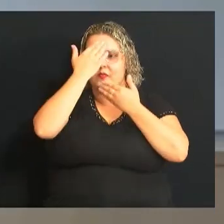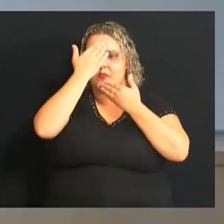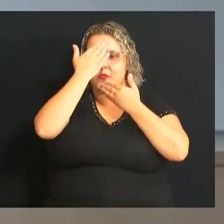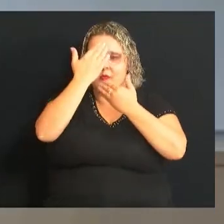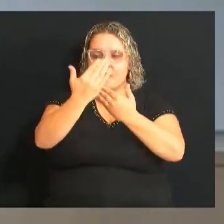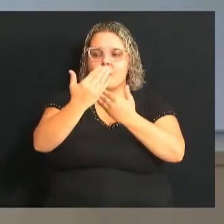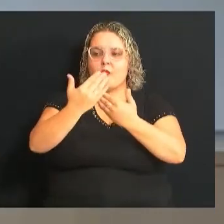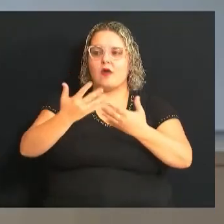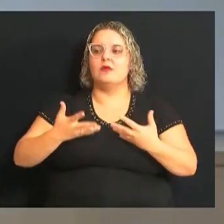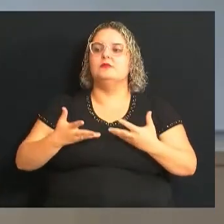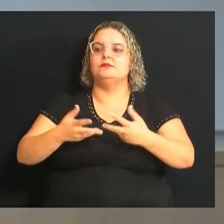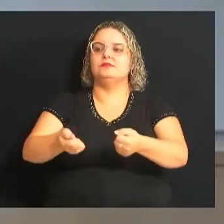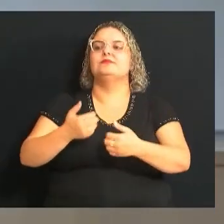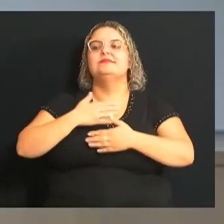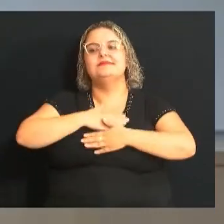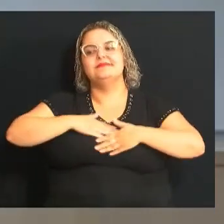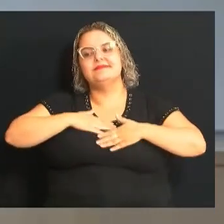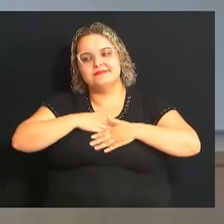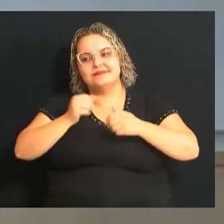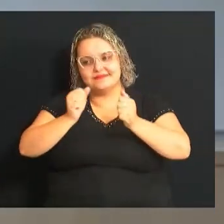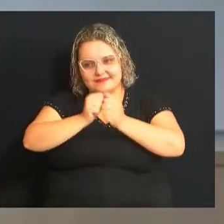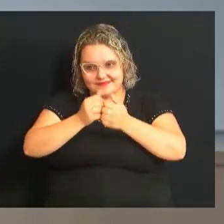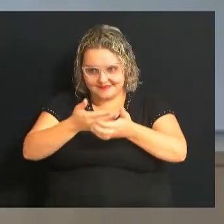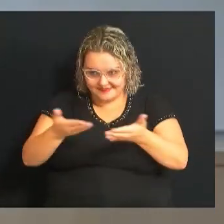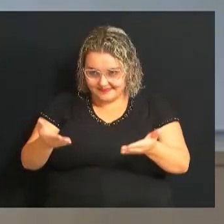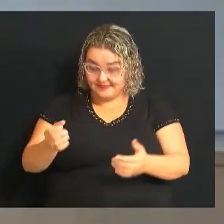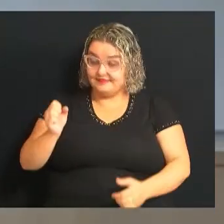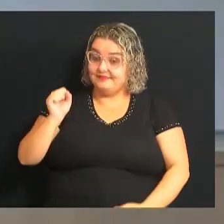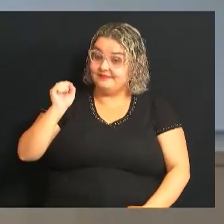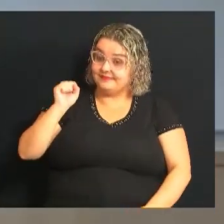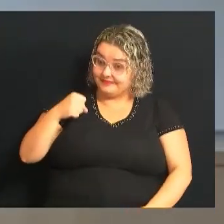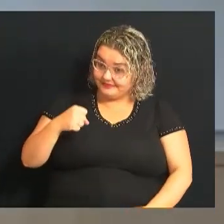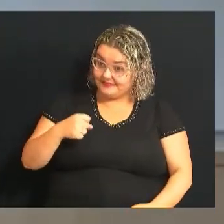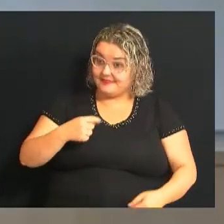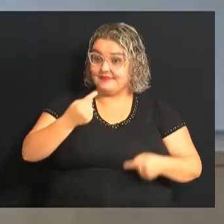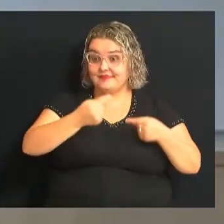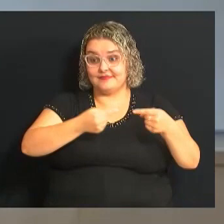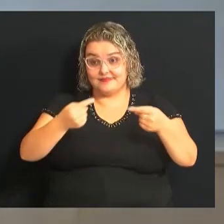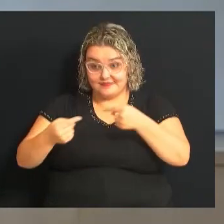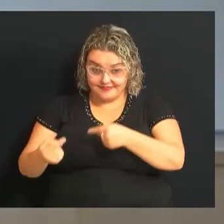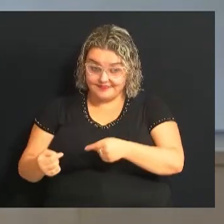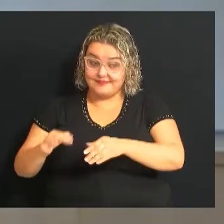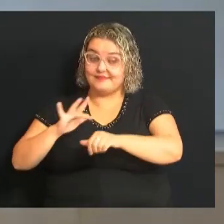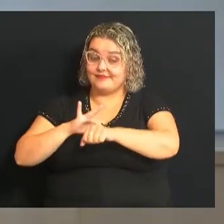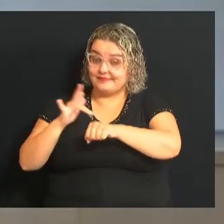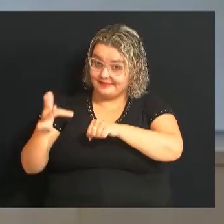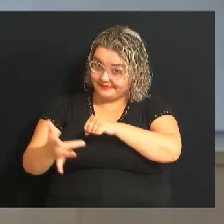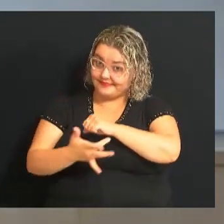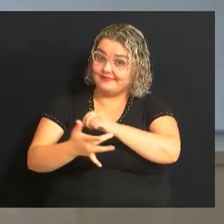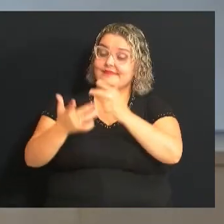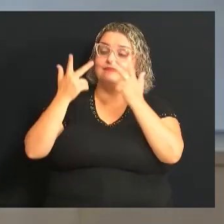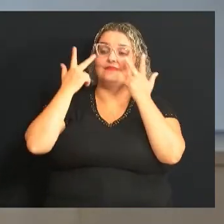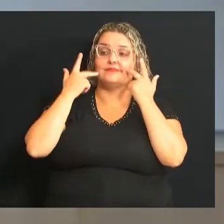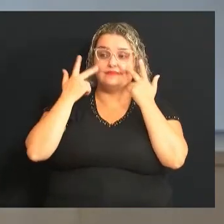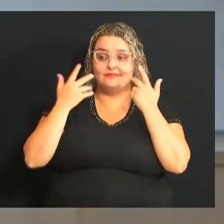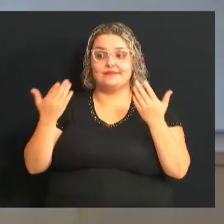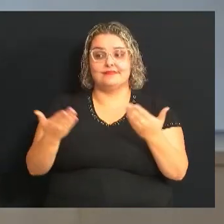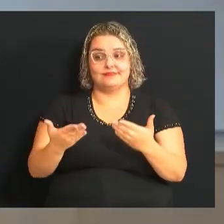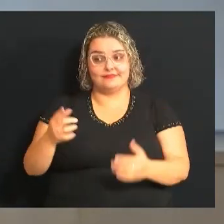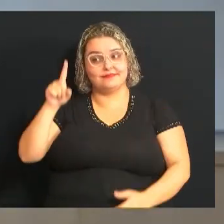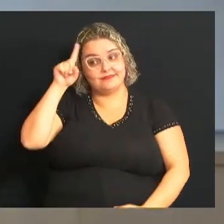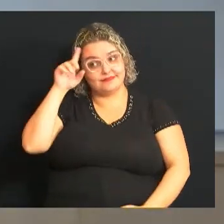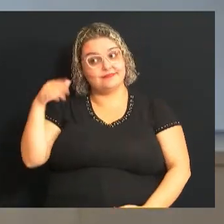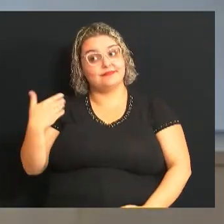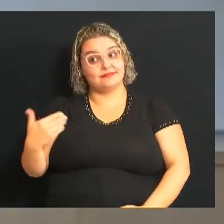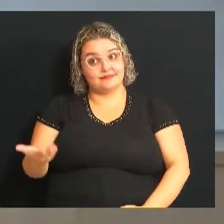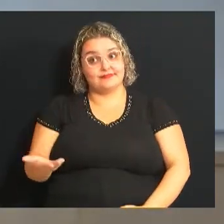convite, é um prazer estar aqui com vocês. Sim, as discussões por redes sociais são muito comuns hoje em dia. O caso